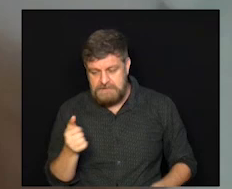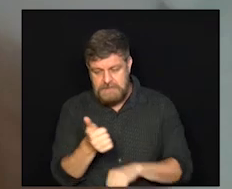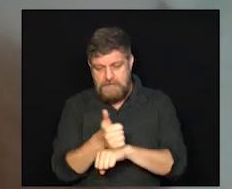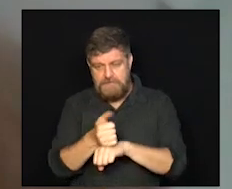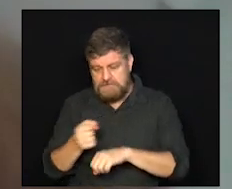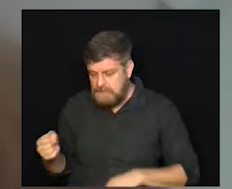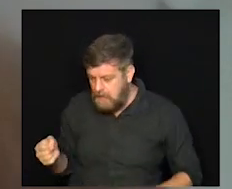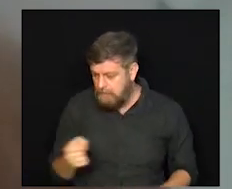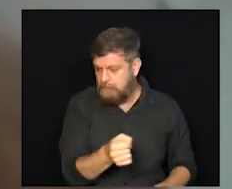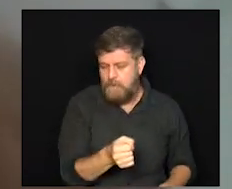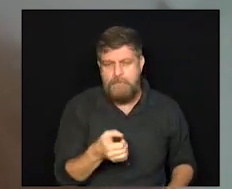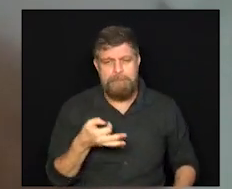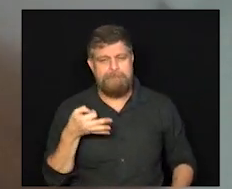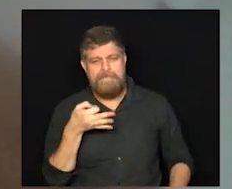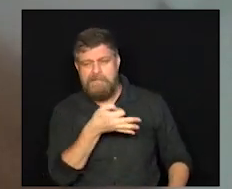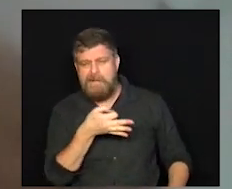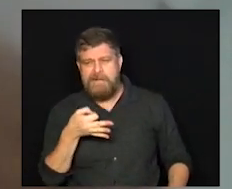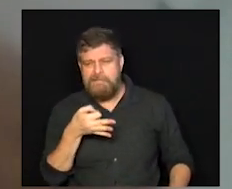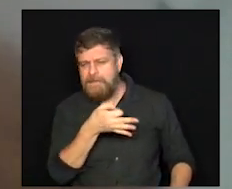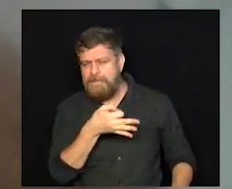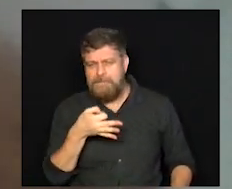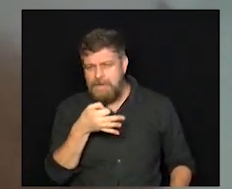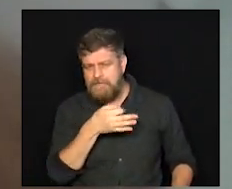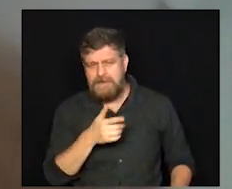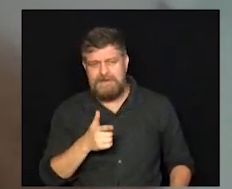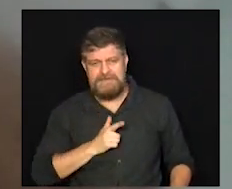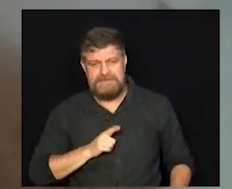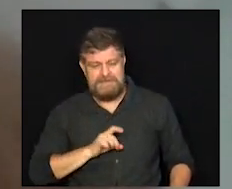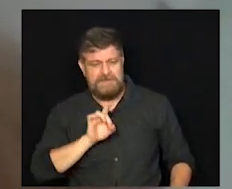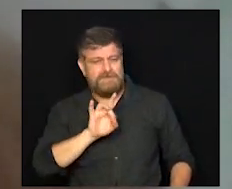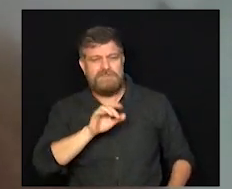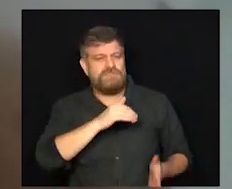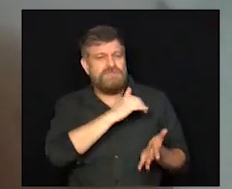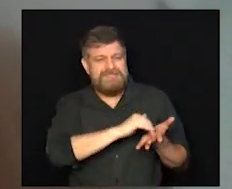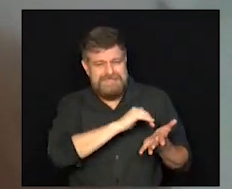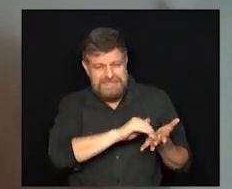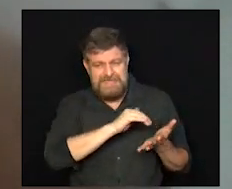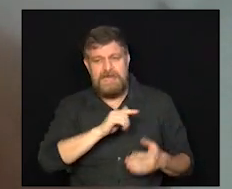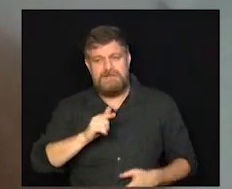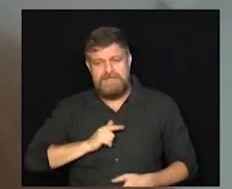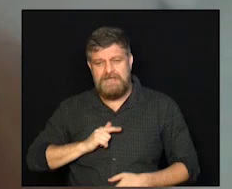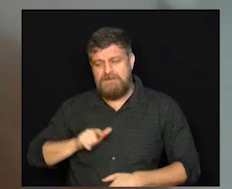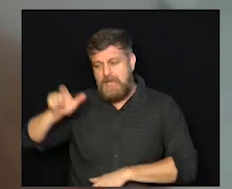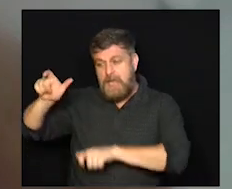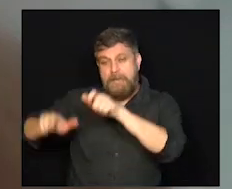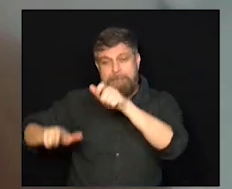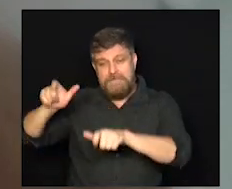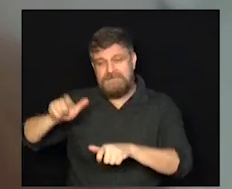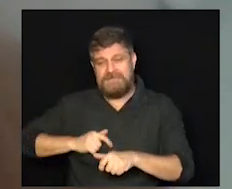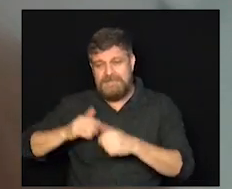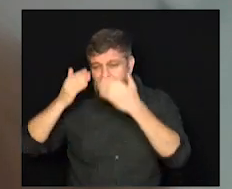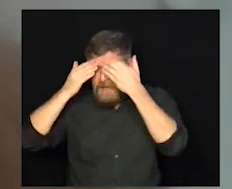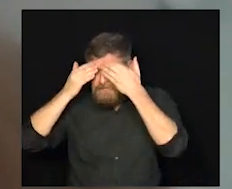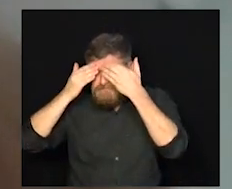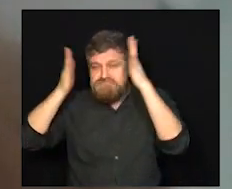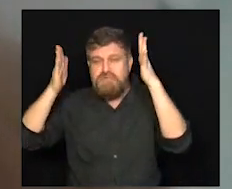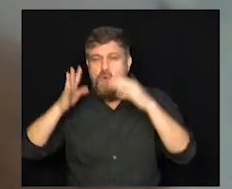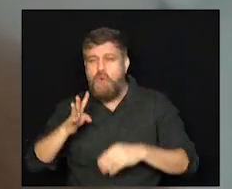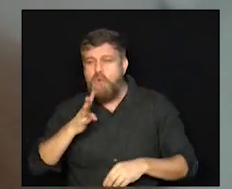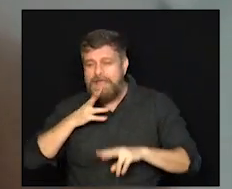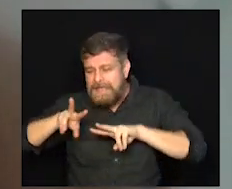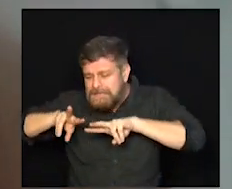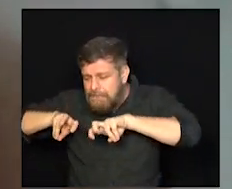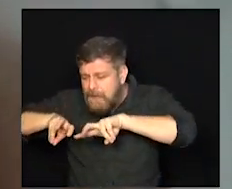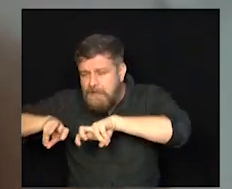bons para estar falando das outras posições, não só secretário, trouxeram pessoas que têm uma visão ampla e ao mesmo tempo com o pé no